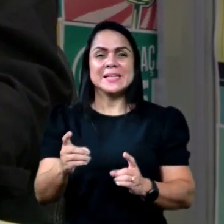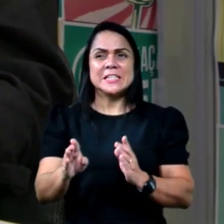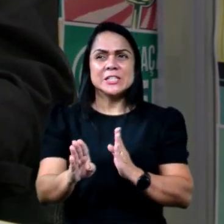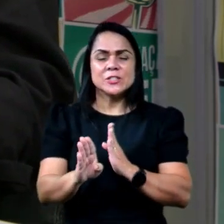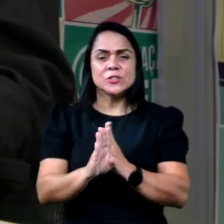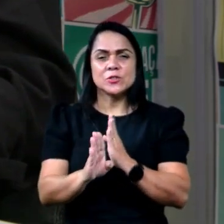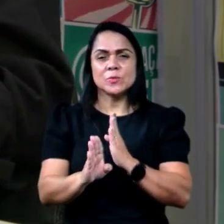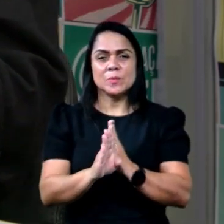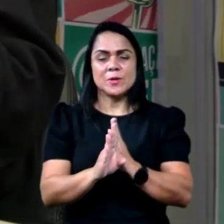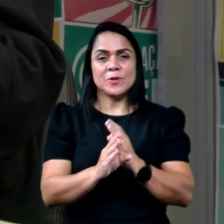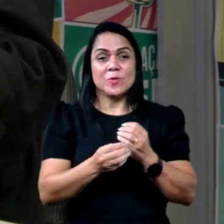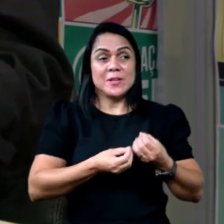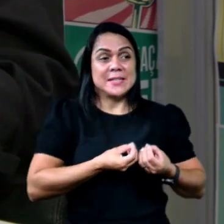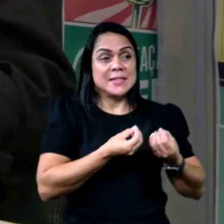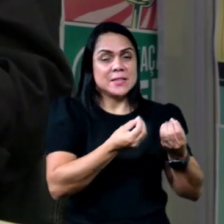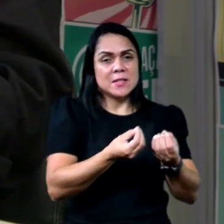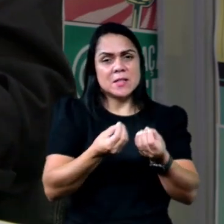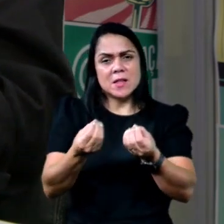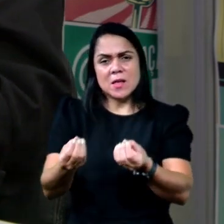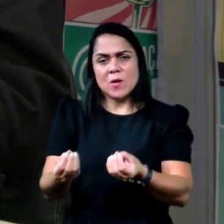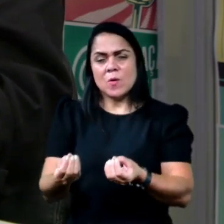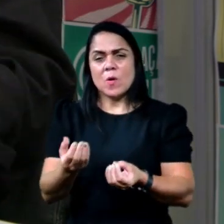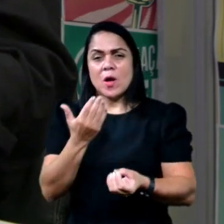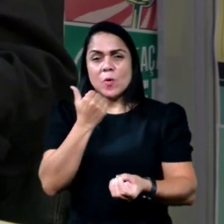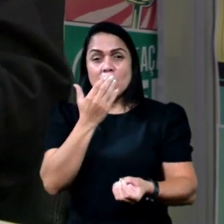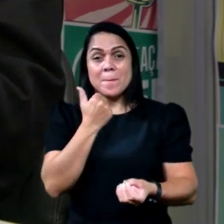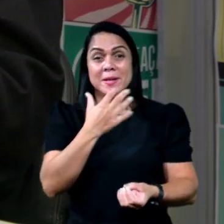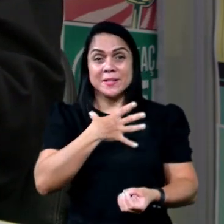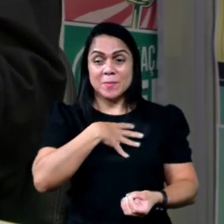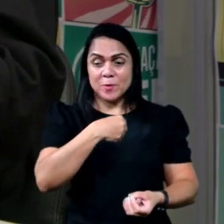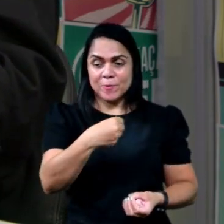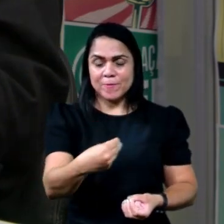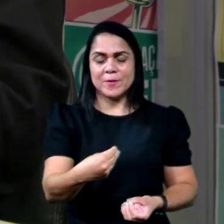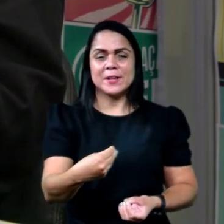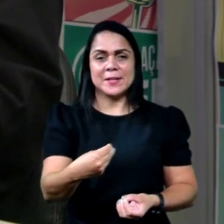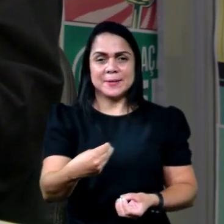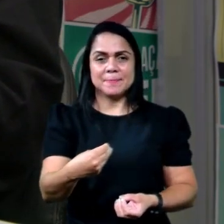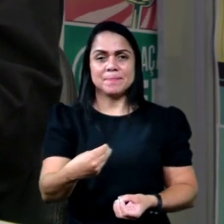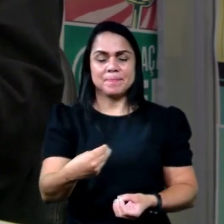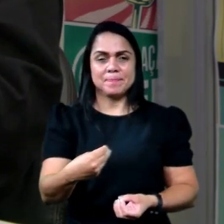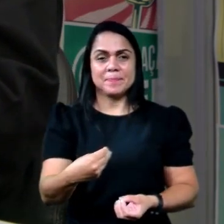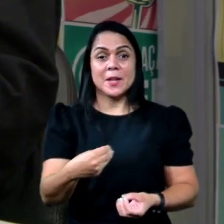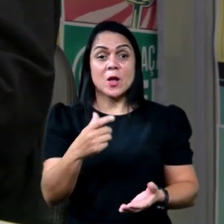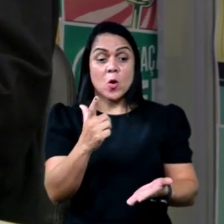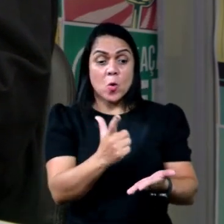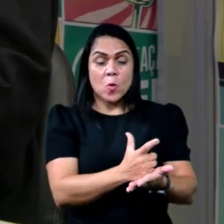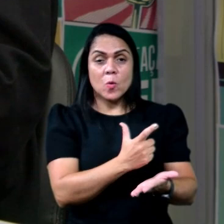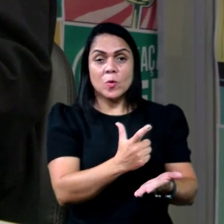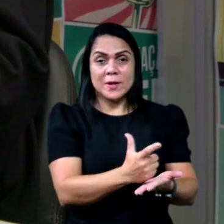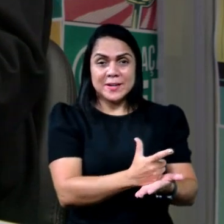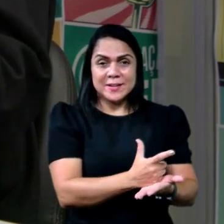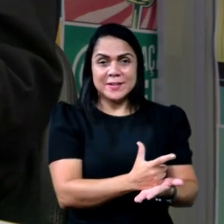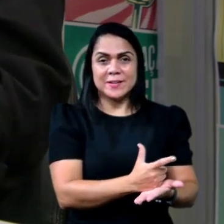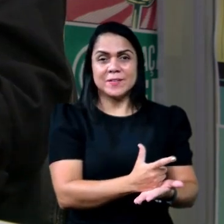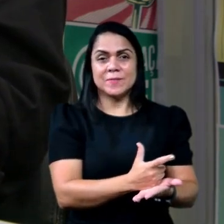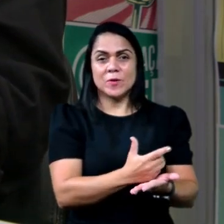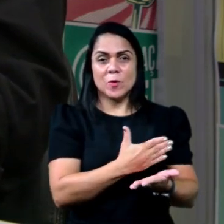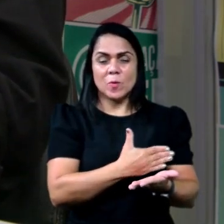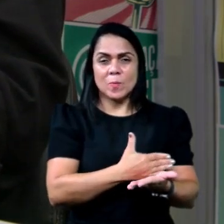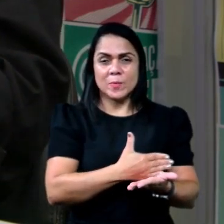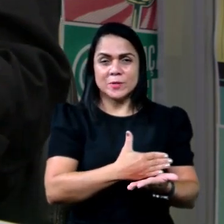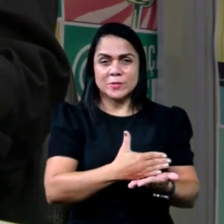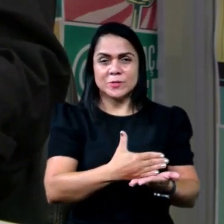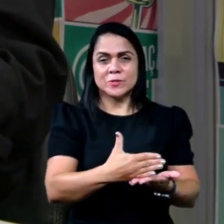os filhos. Para quem não leu o livro, leia. Para quem já leu e não sabe, Carolina Maria de Jesus iniciou a sua